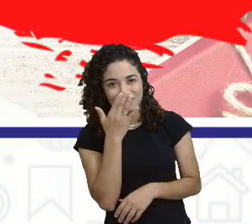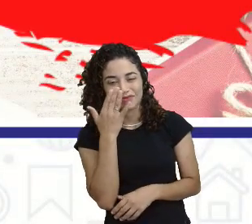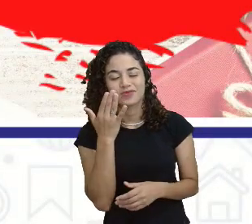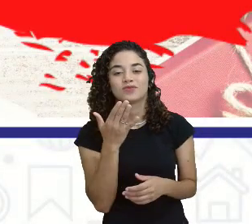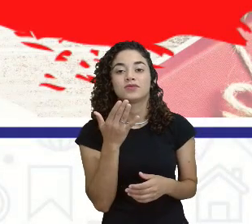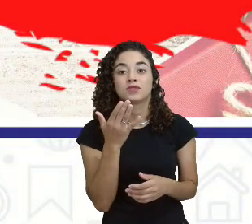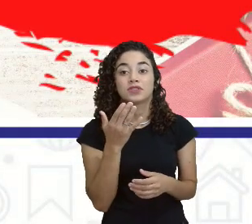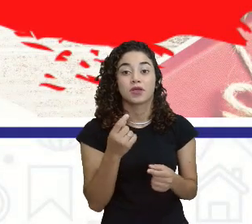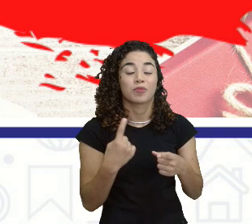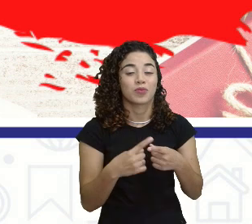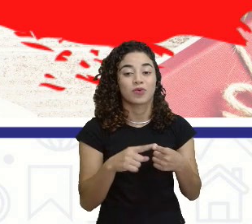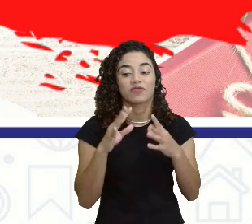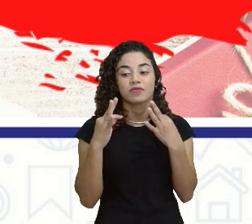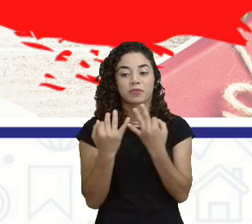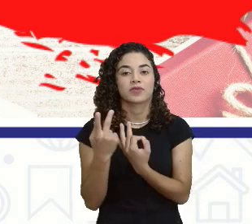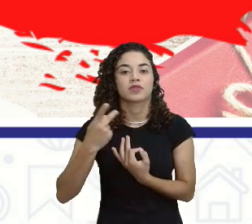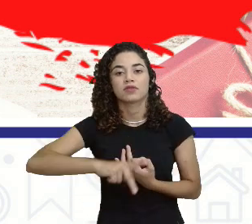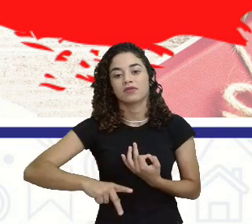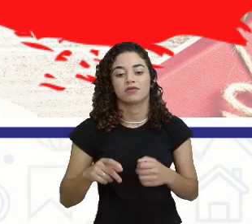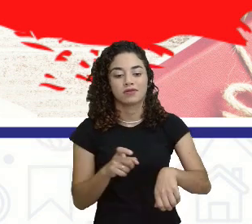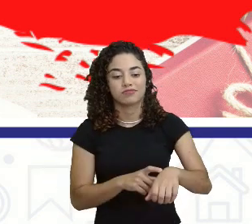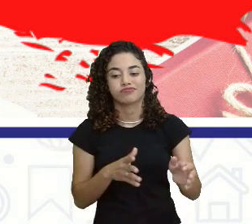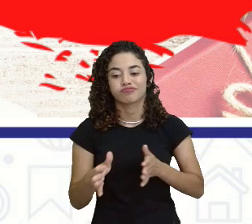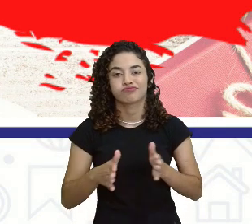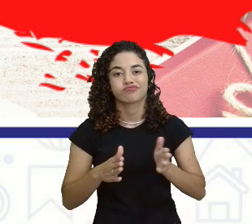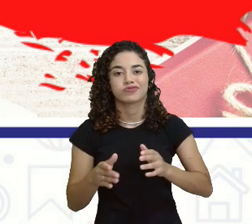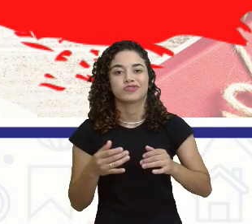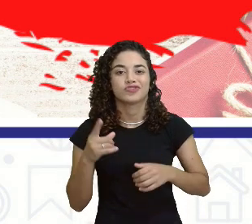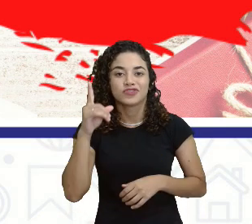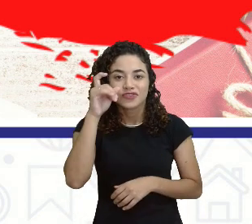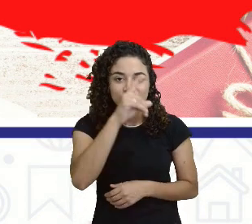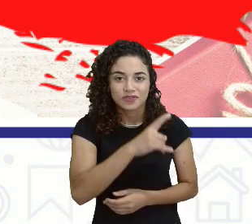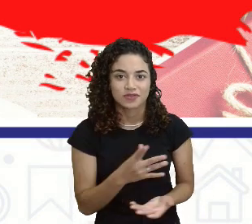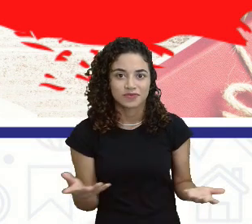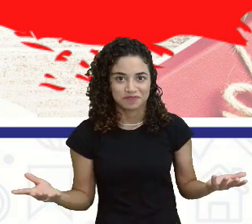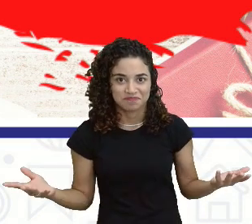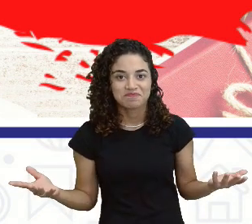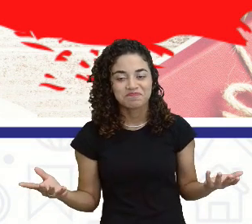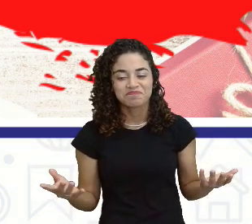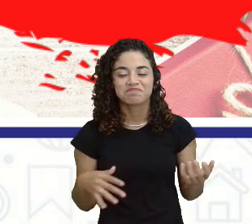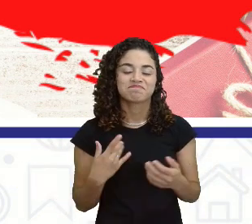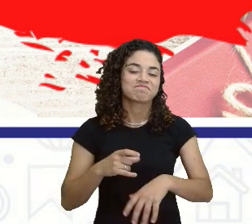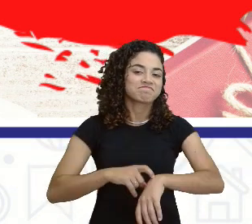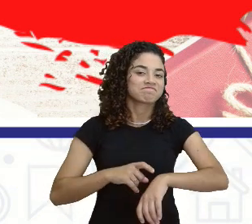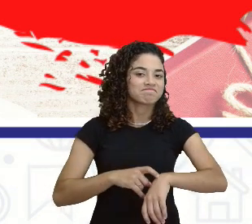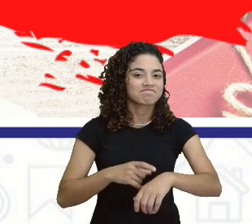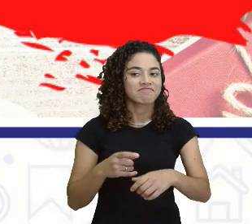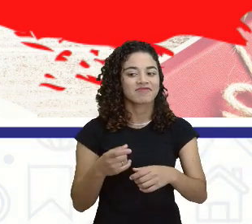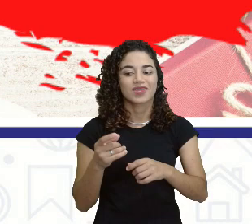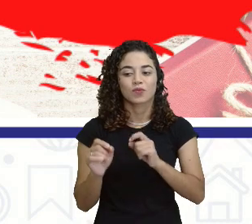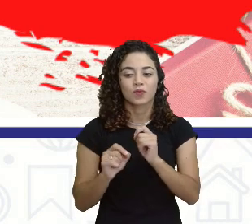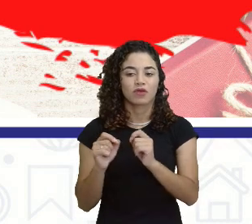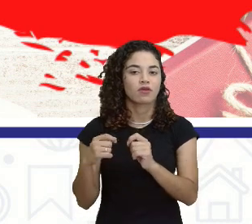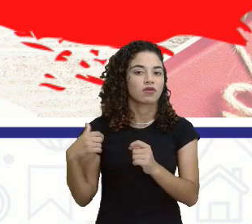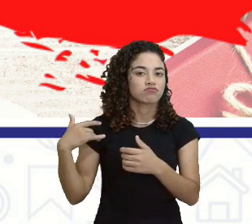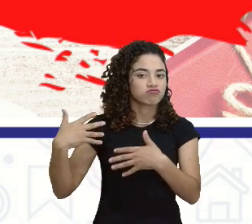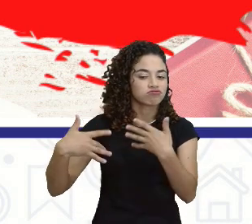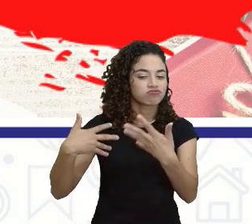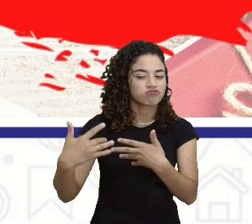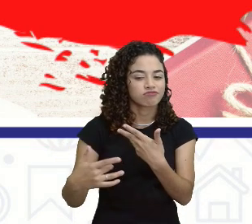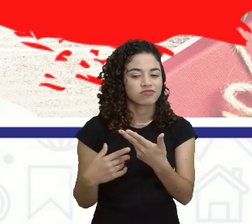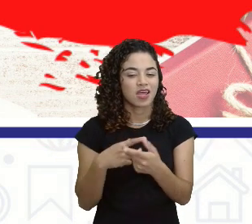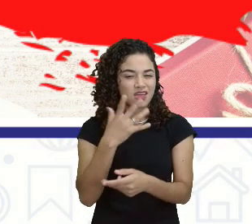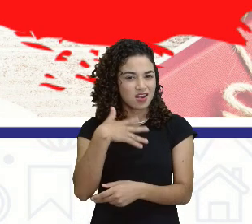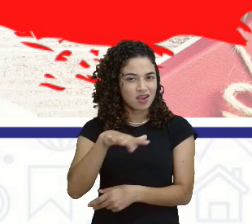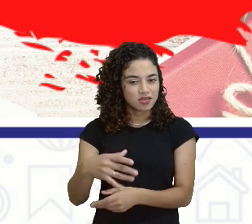aquele camarada, né, que ele ia fazendo ali a sua história, né, dando presentes para